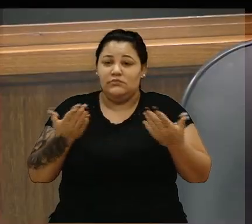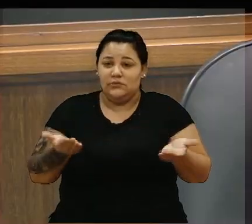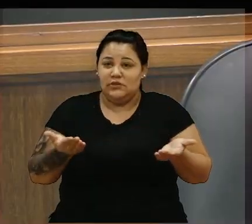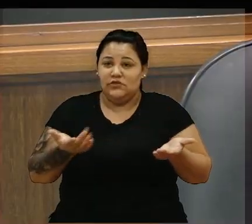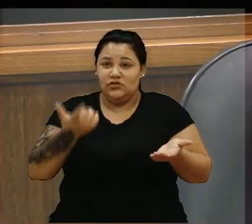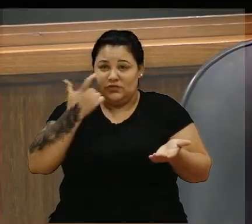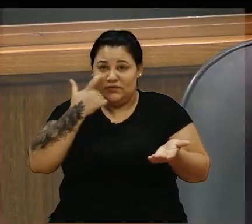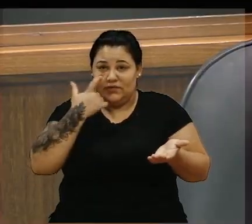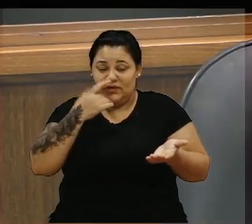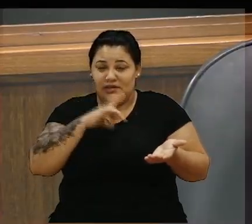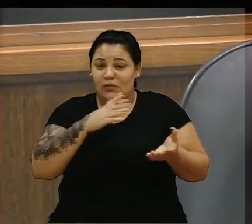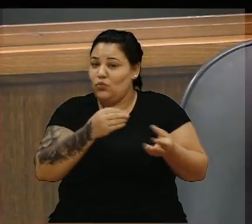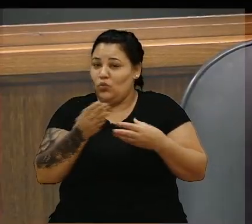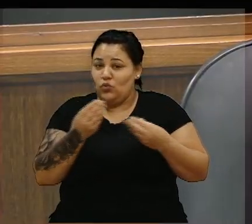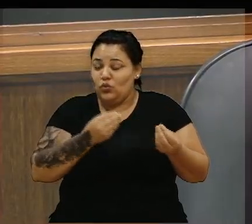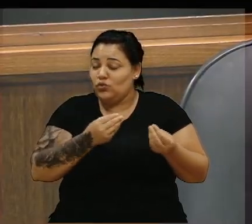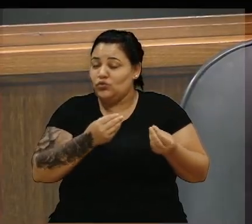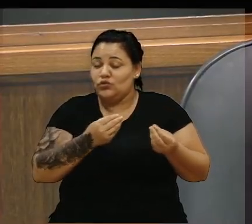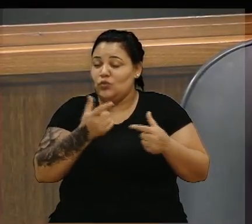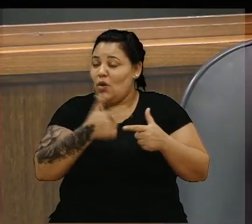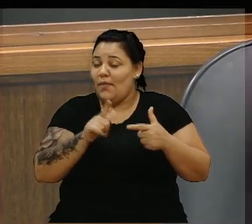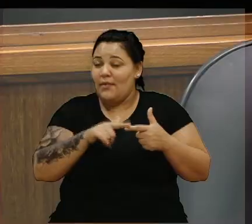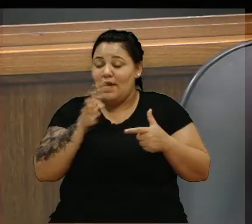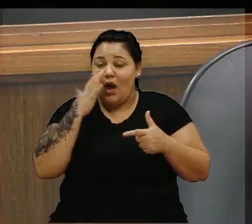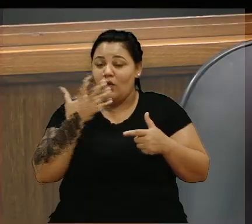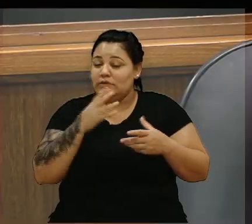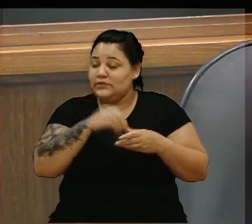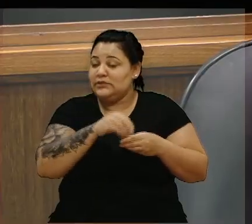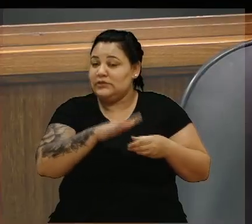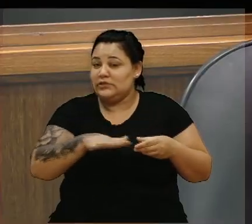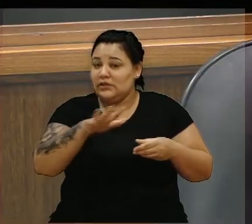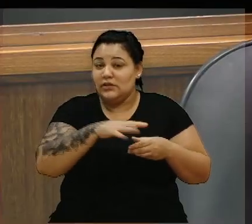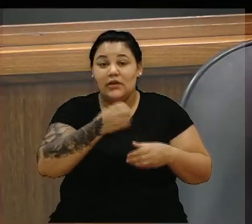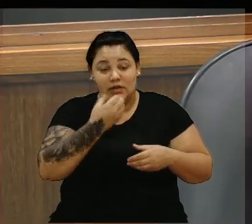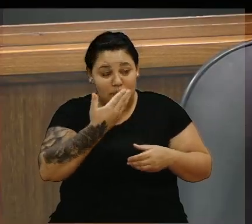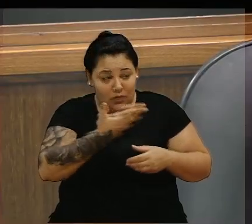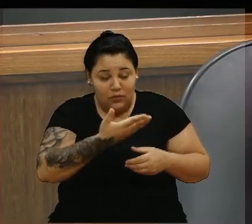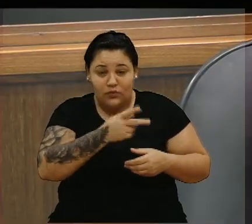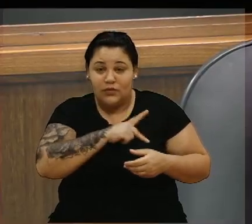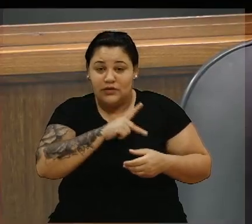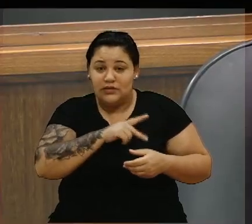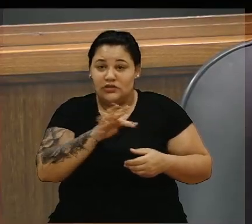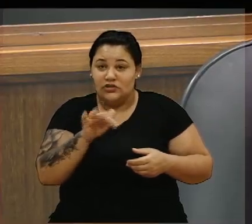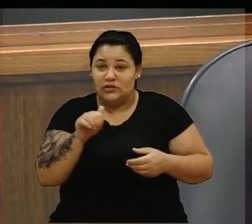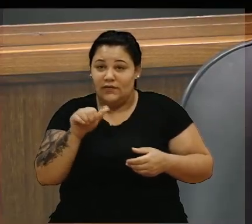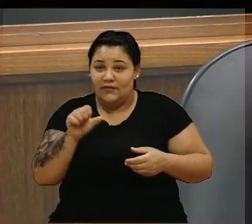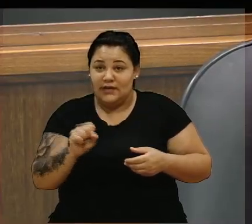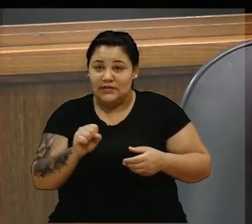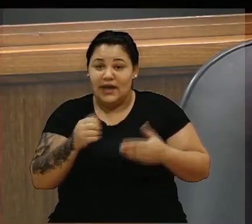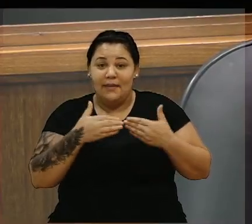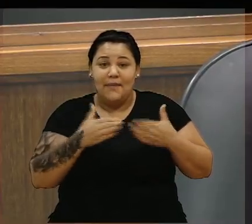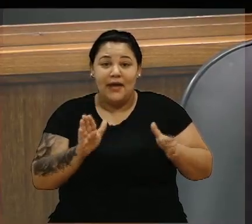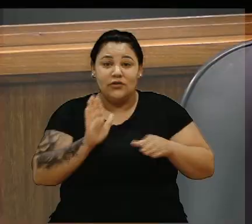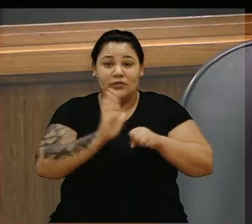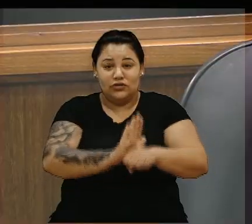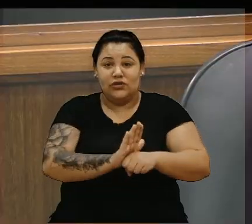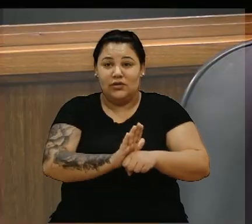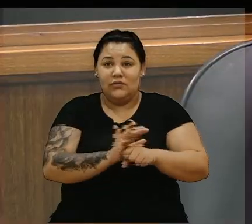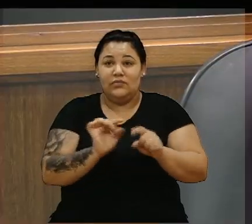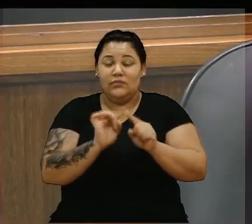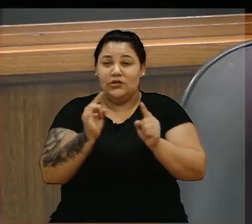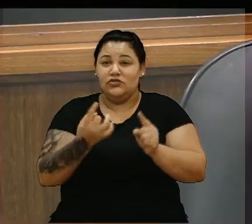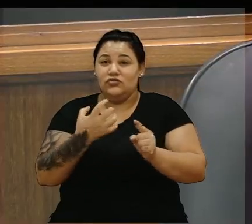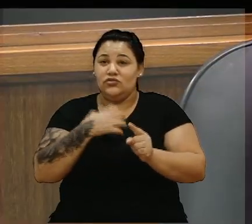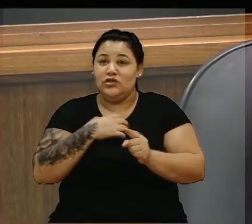a gente tem N problemas acontecendo, e que bom que o presidente da FAS está disposto a ajudar, mas de forma emergencial